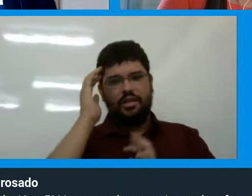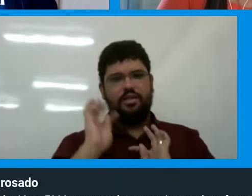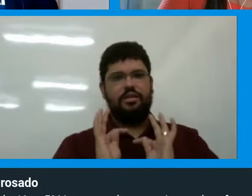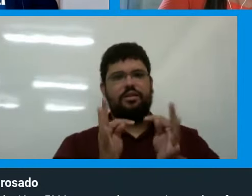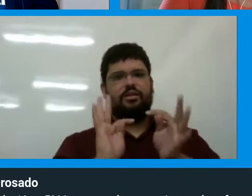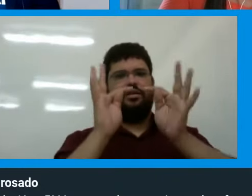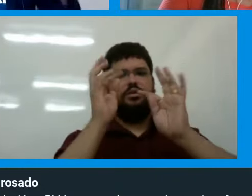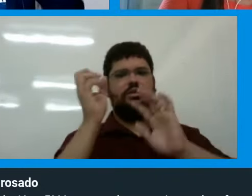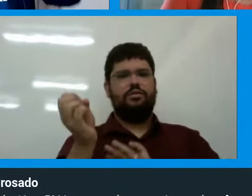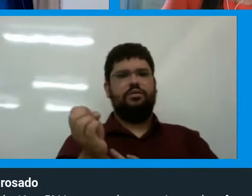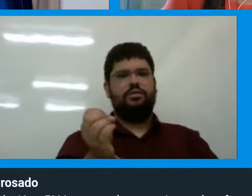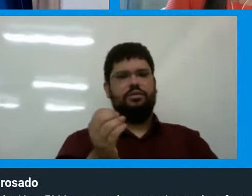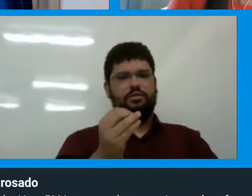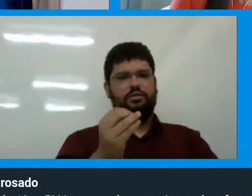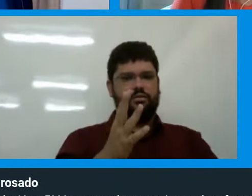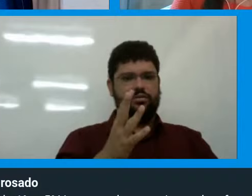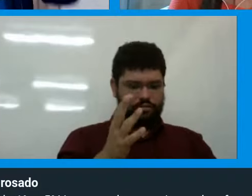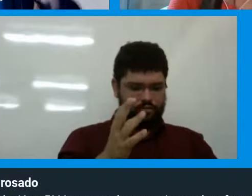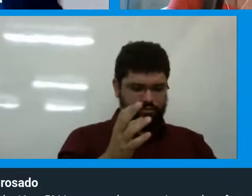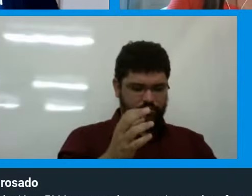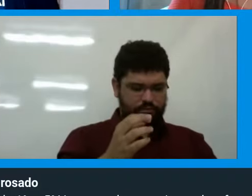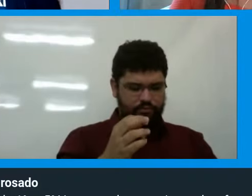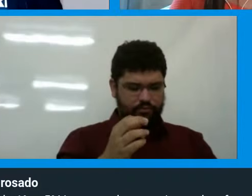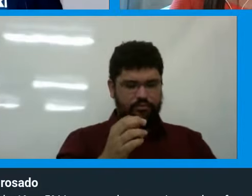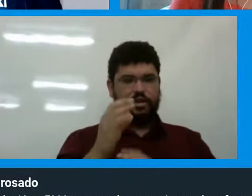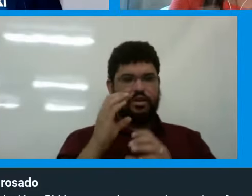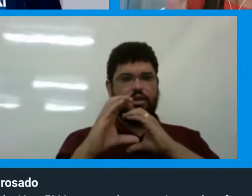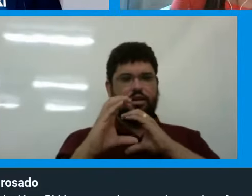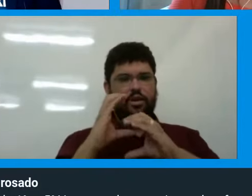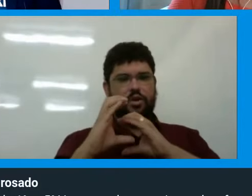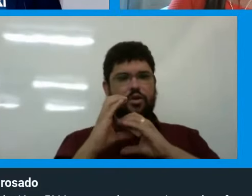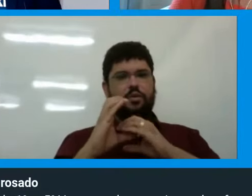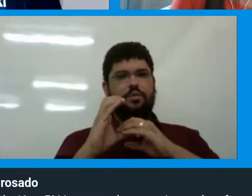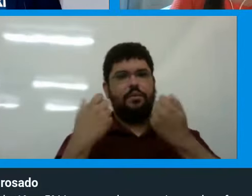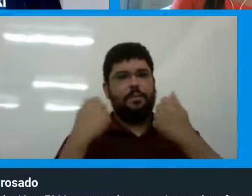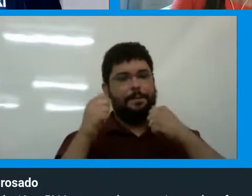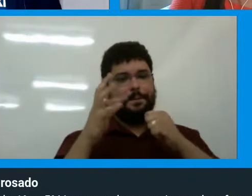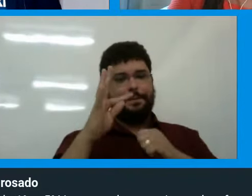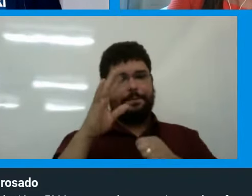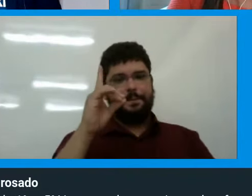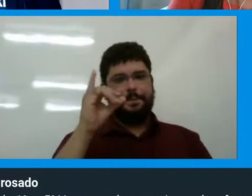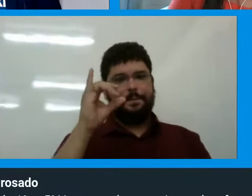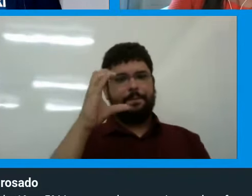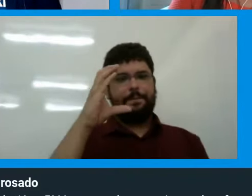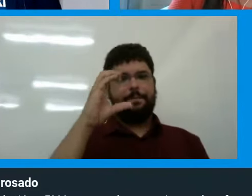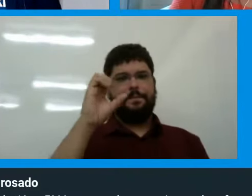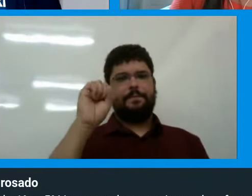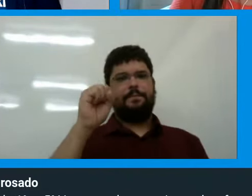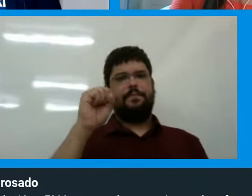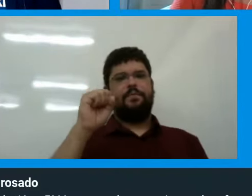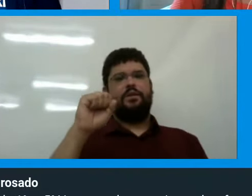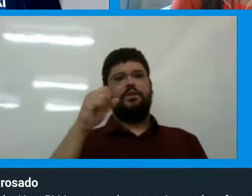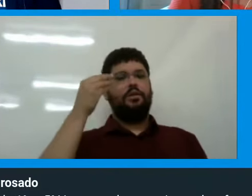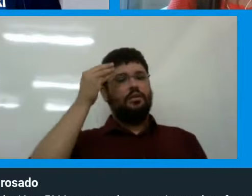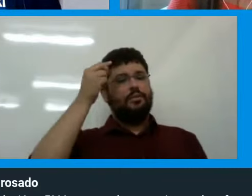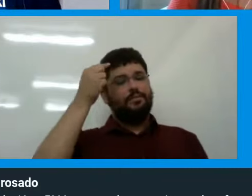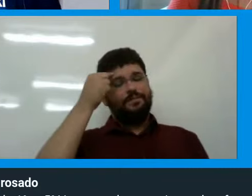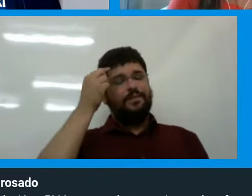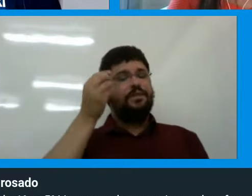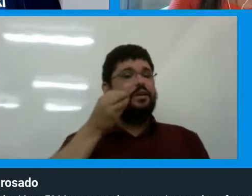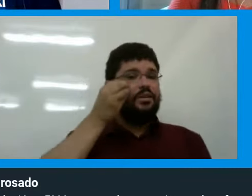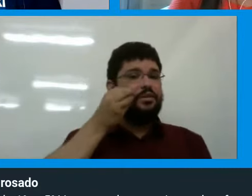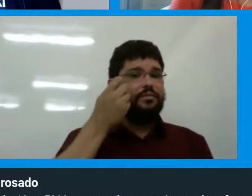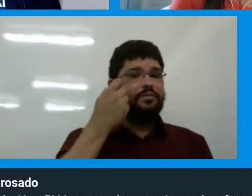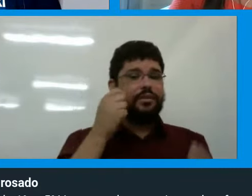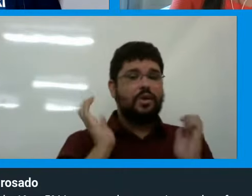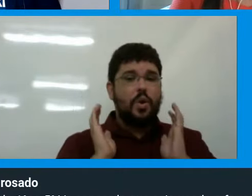tecnologias digitais de informação, de comunicação de forma crítica, significativa, reflexiva, com esse